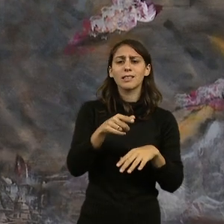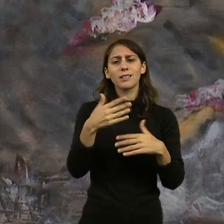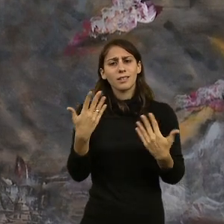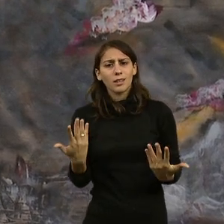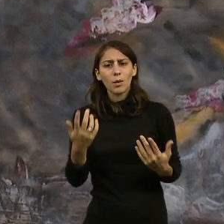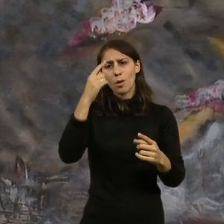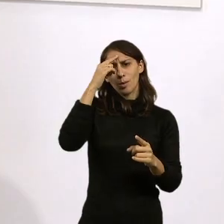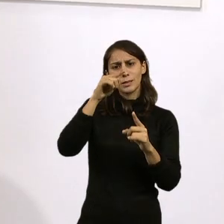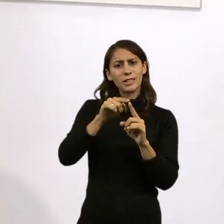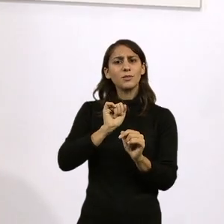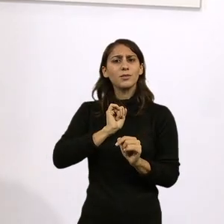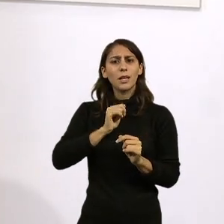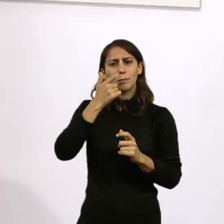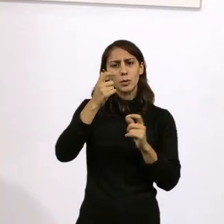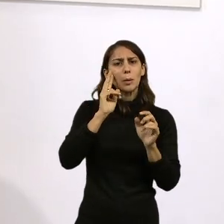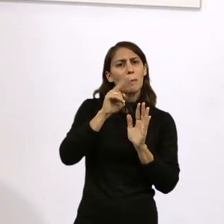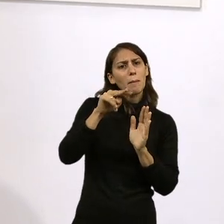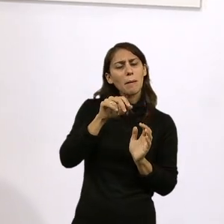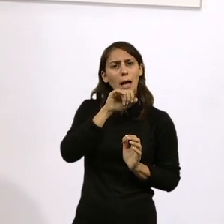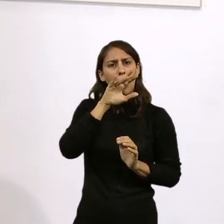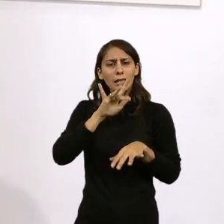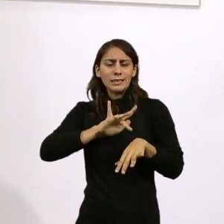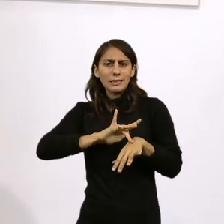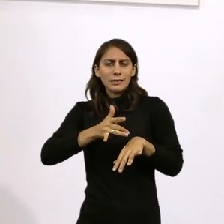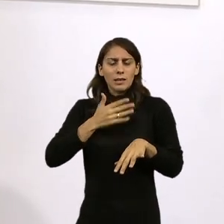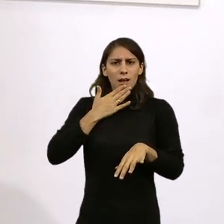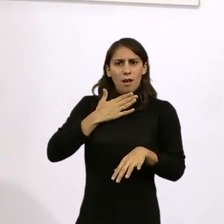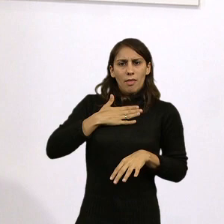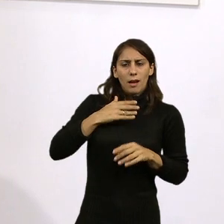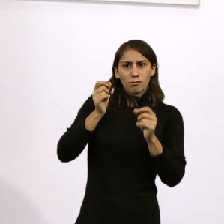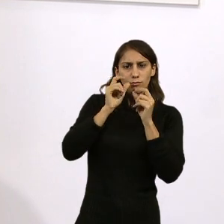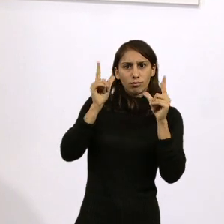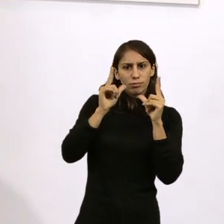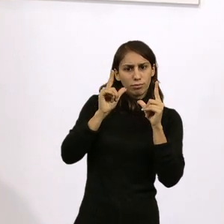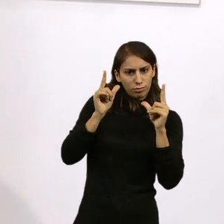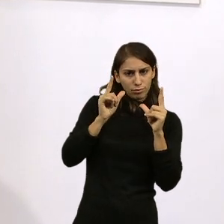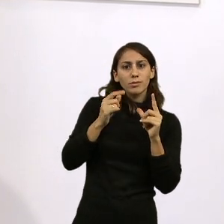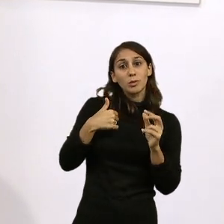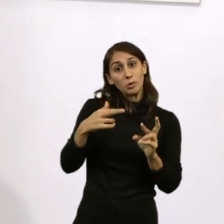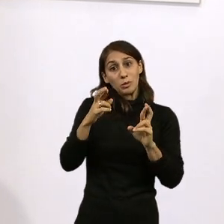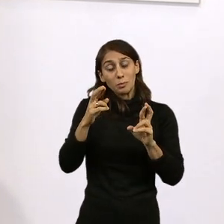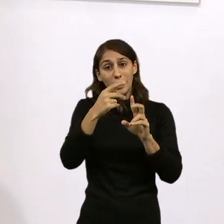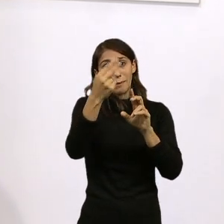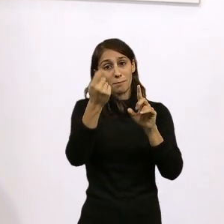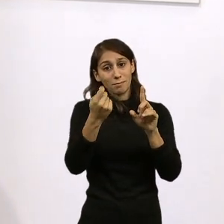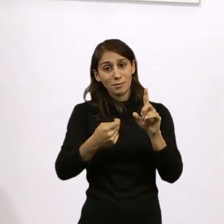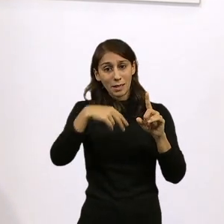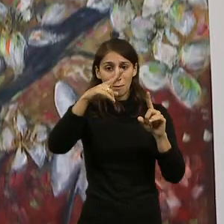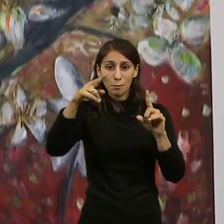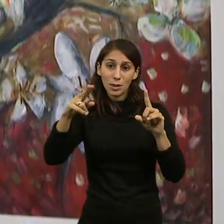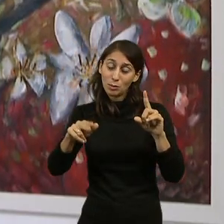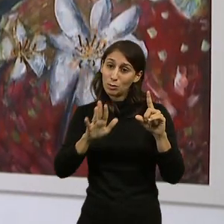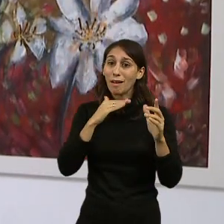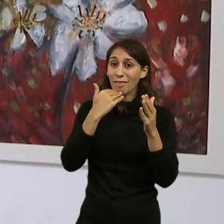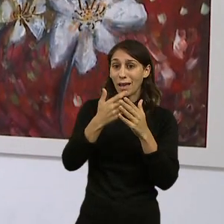alguma sensibilização, se é que isso pode ser feito através de pinturas, que são obras caladas, não é? Não falam.